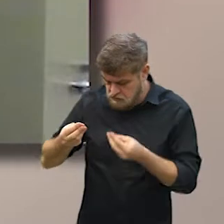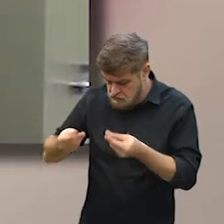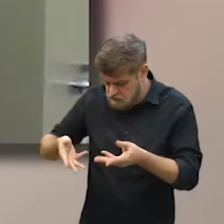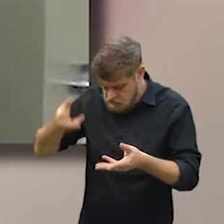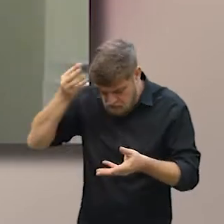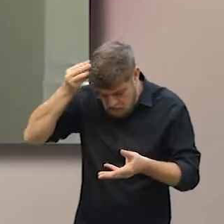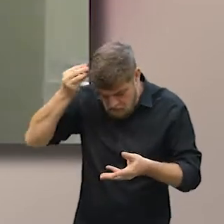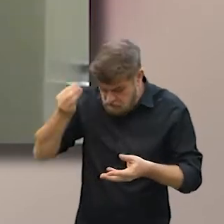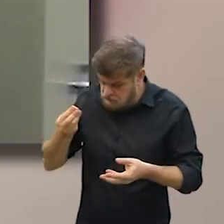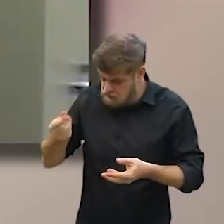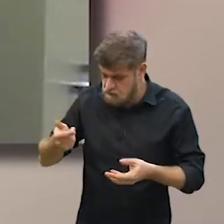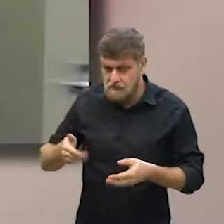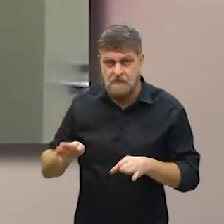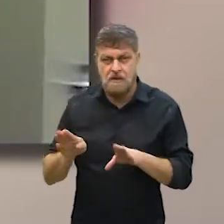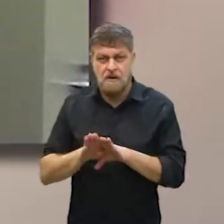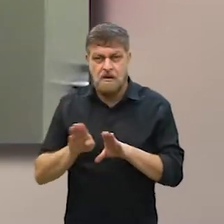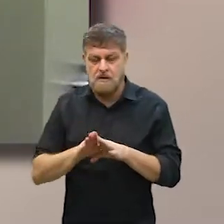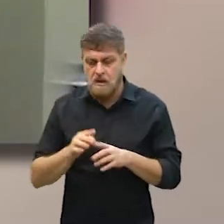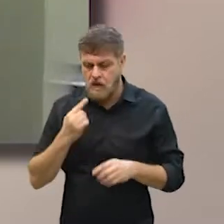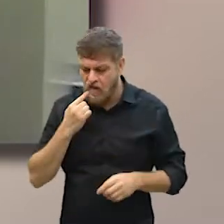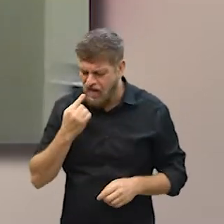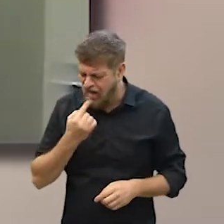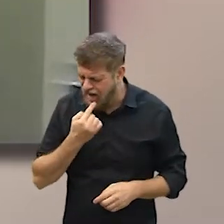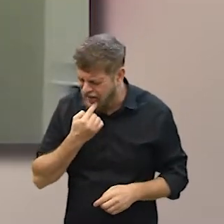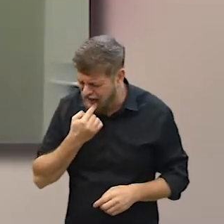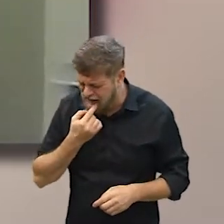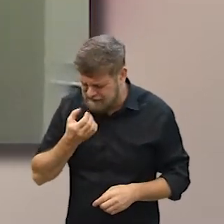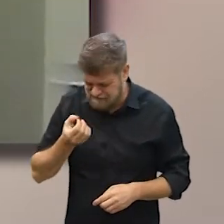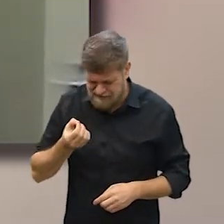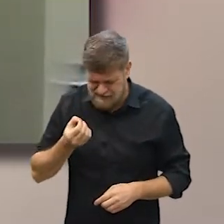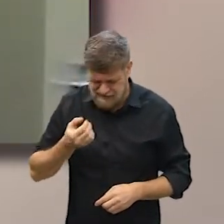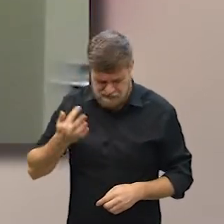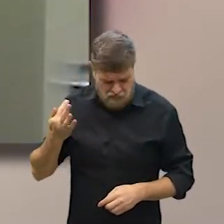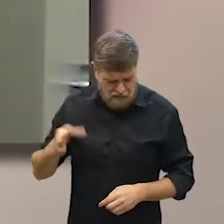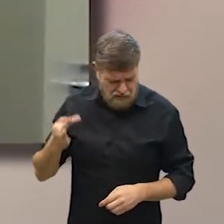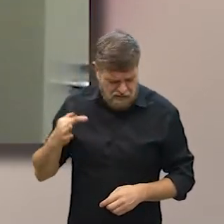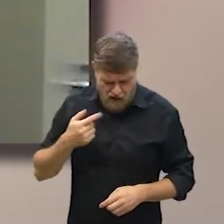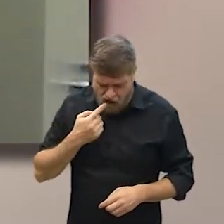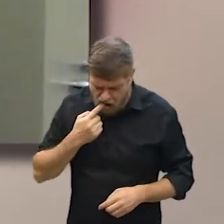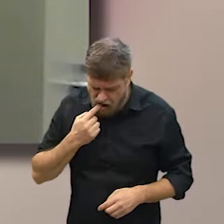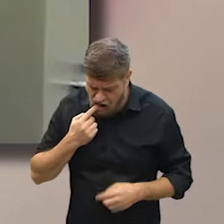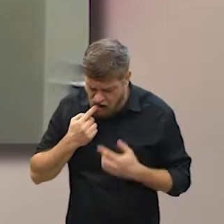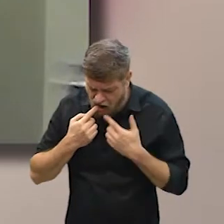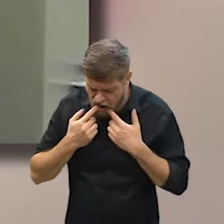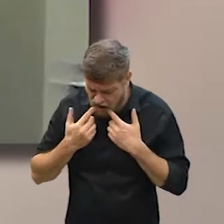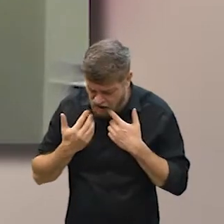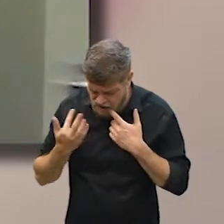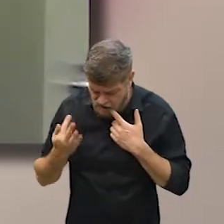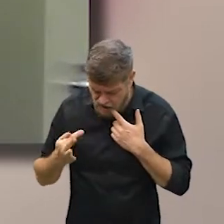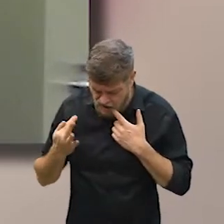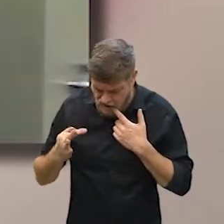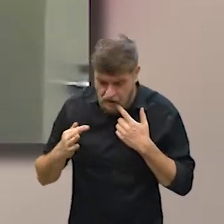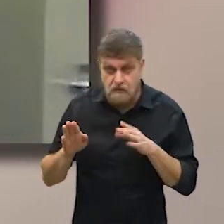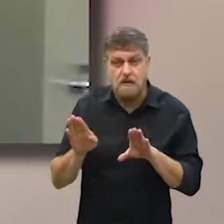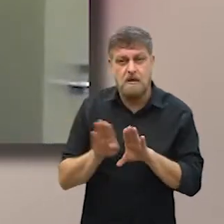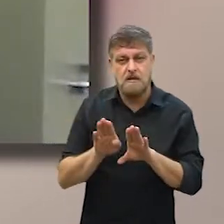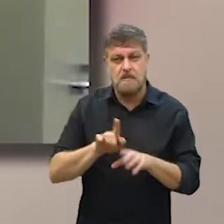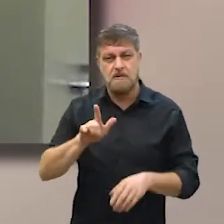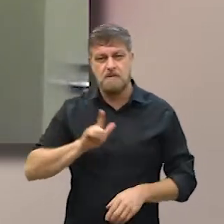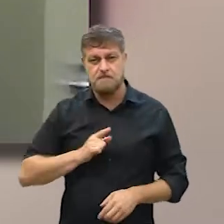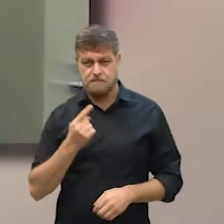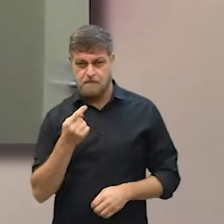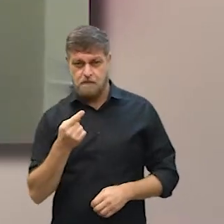cabelo úlceras na ferida aftas orais todas são manifestações identifica solux